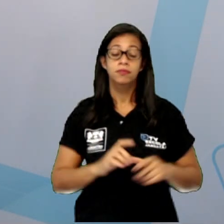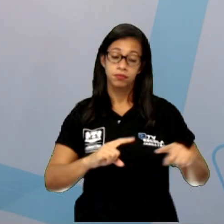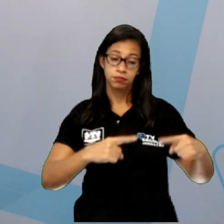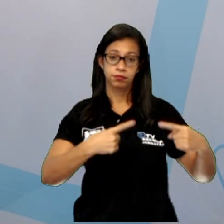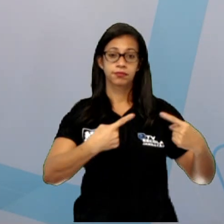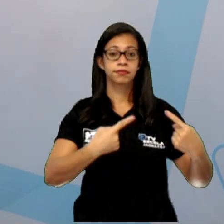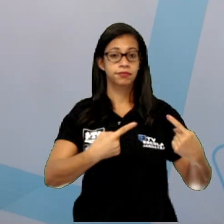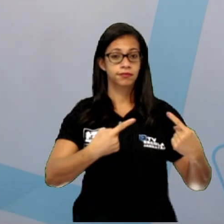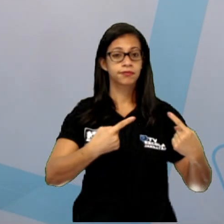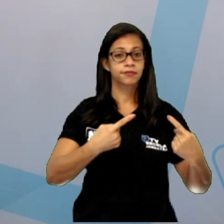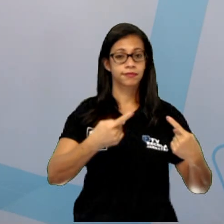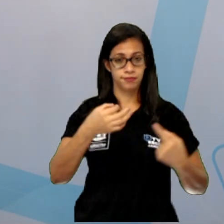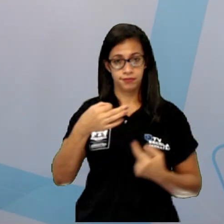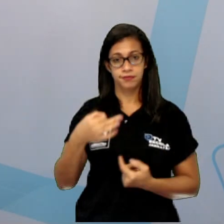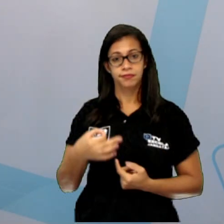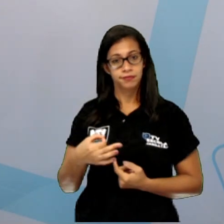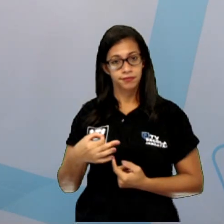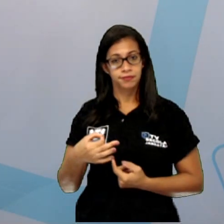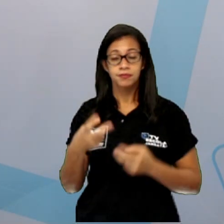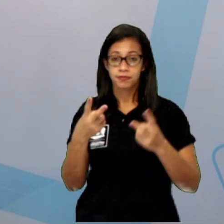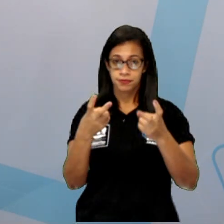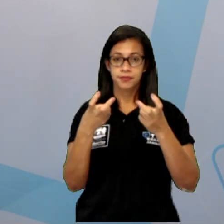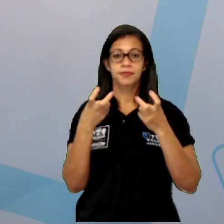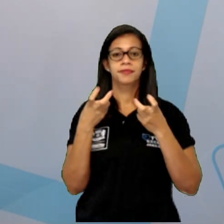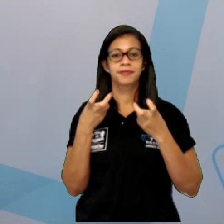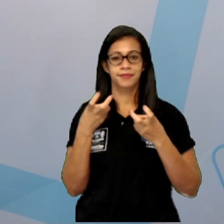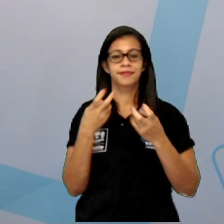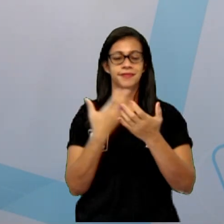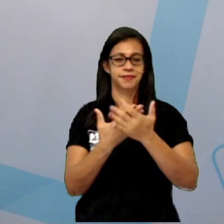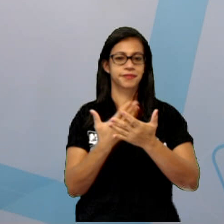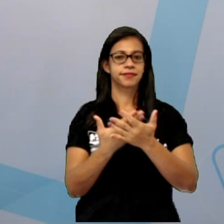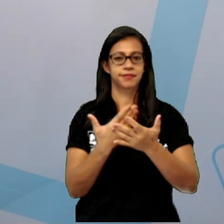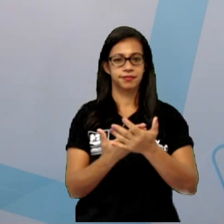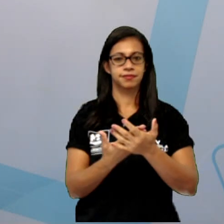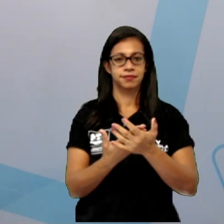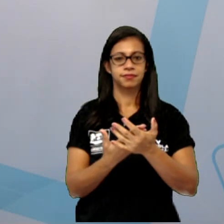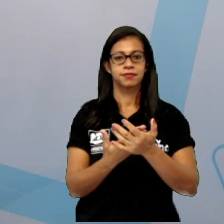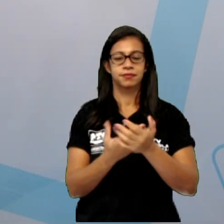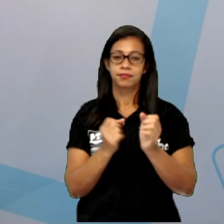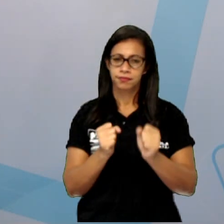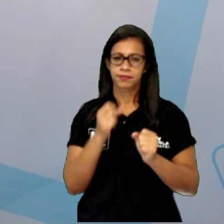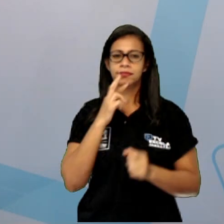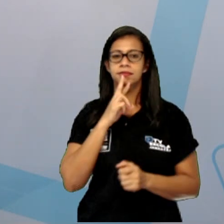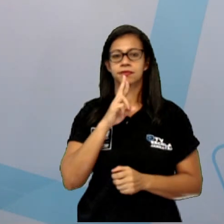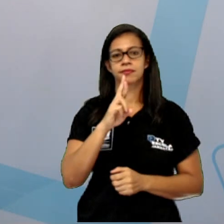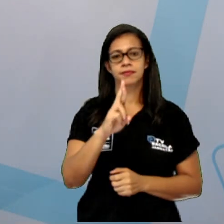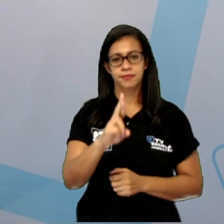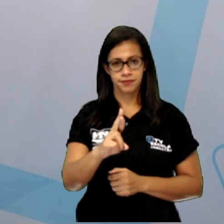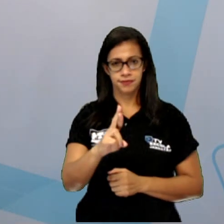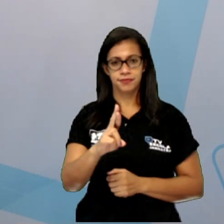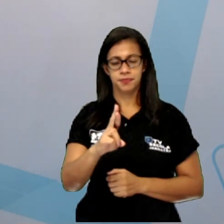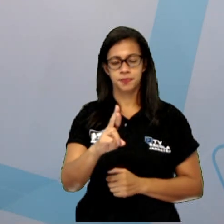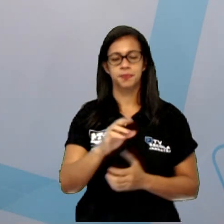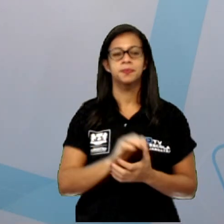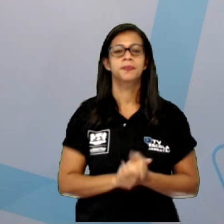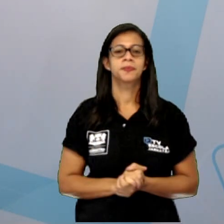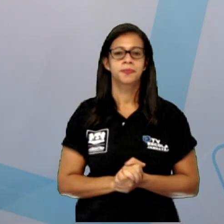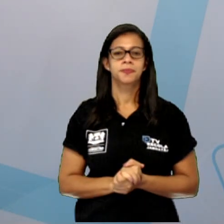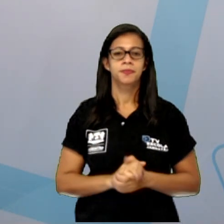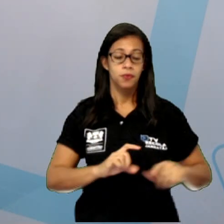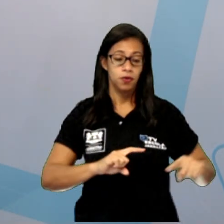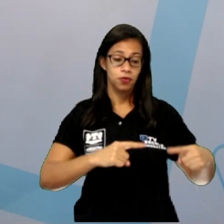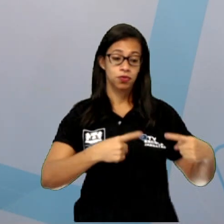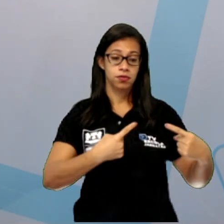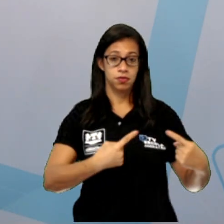desafio, certo? Quem prestou bastante atenção na aula, com certeza conseguiu responder. O gabarito daquela desafio é